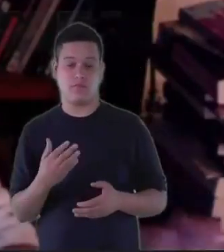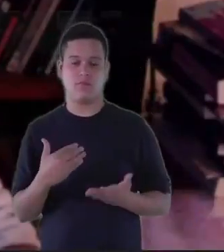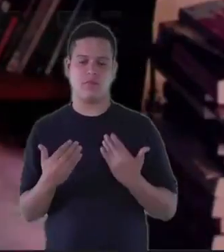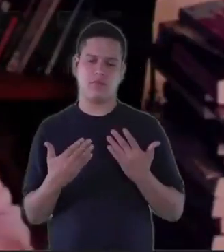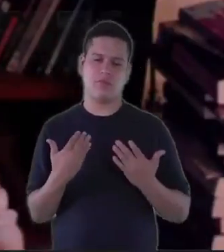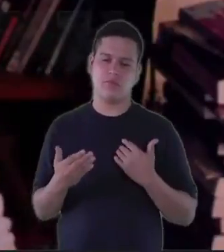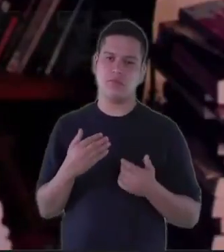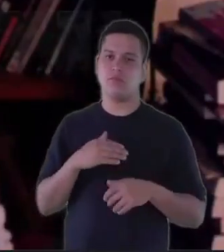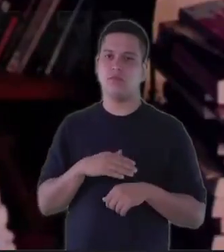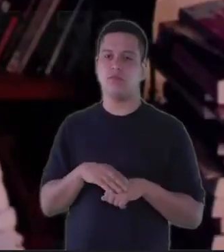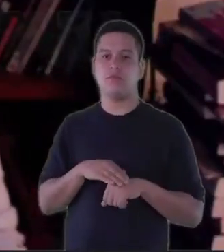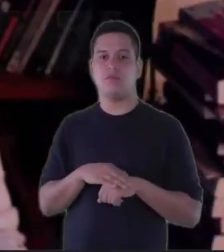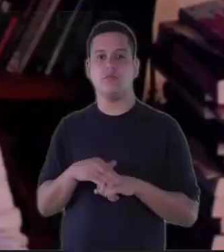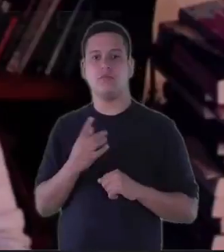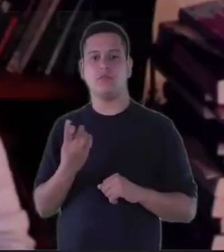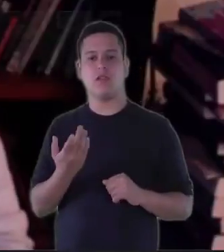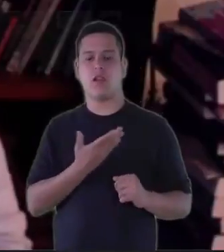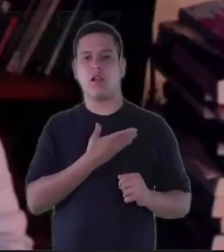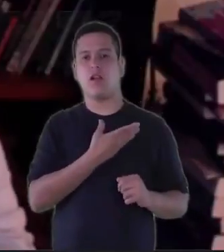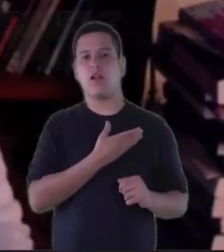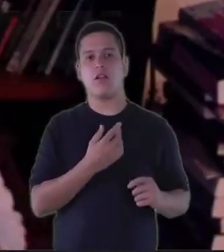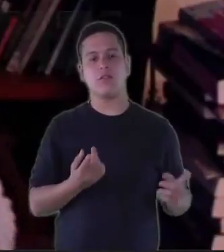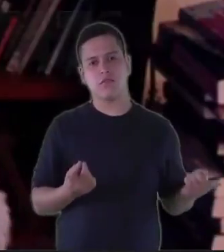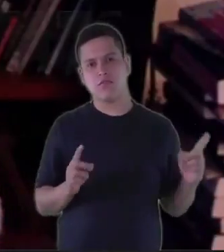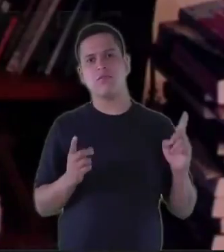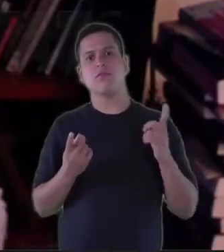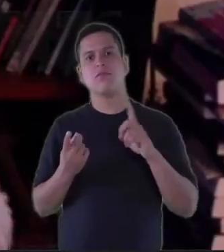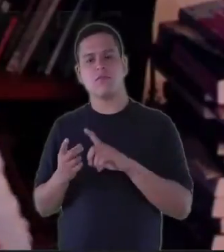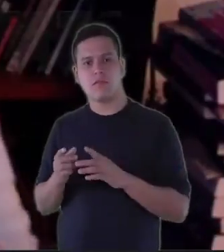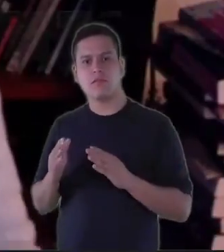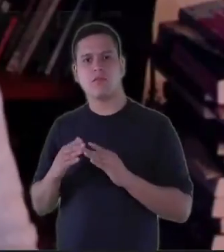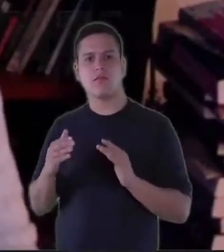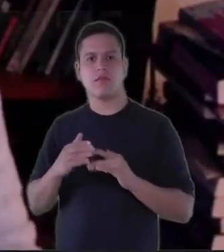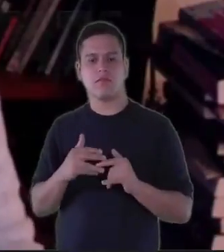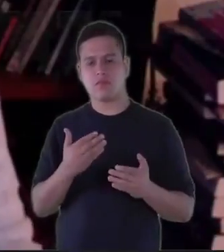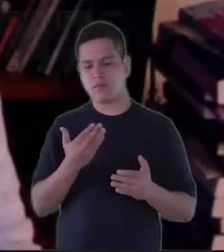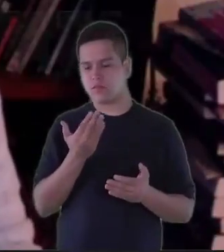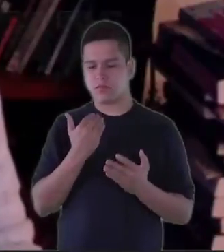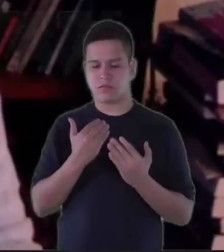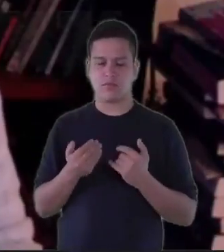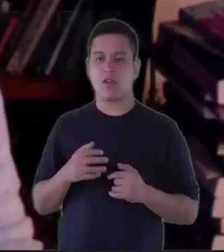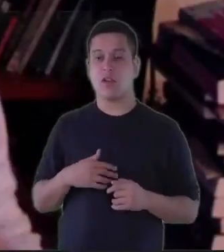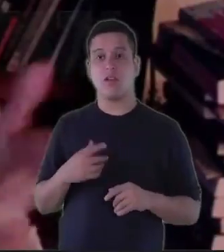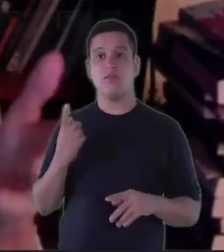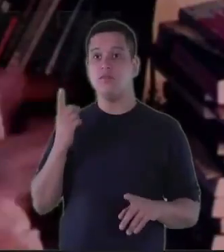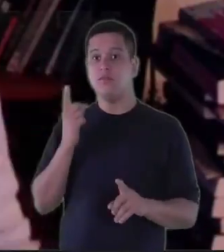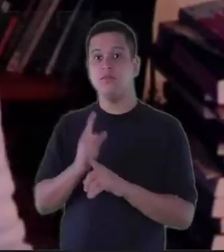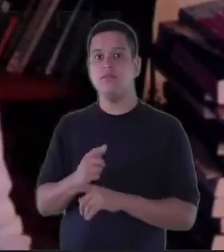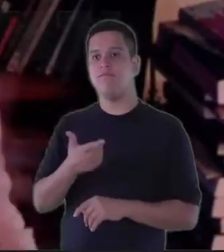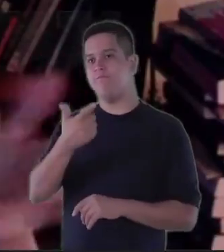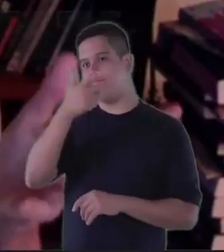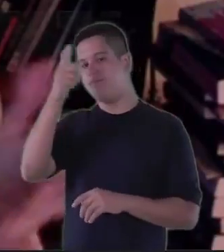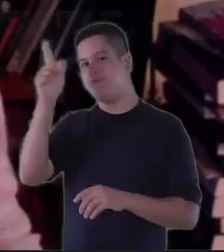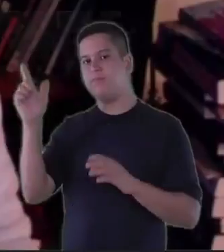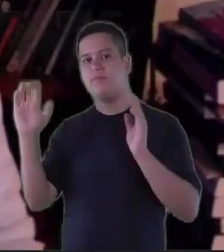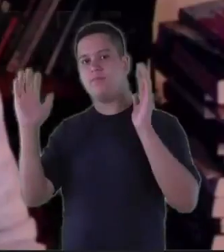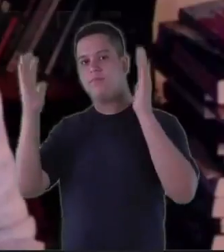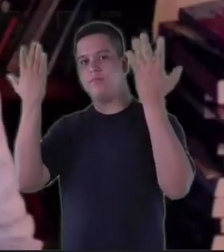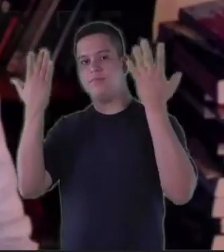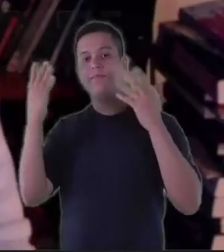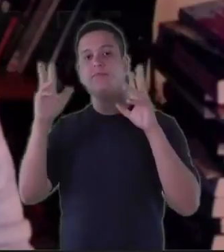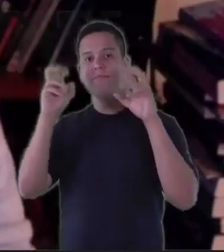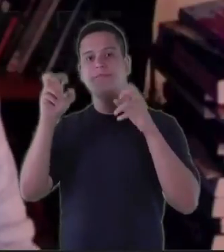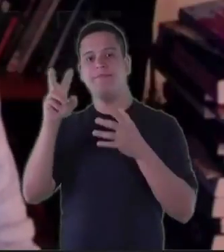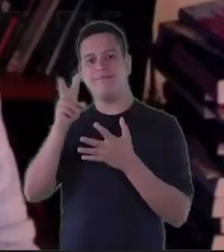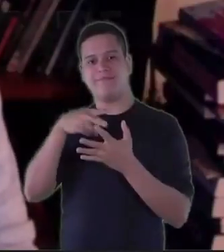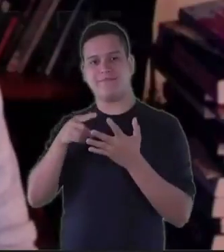aqui comer uma vez aqui em casa, encontrei com ele várias vezes em eventos literários, e ele, estou escrevendo um livro, é ótimo,